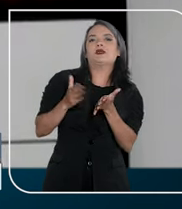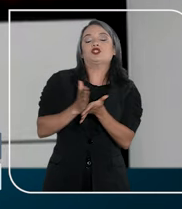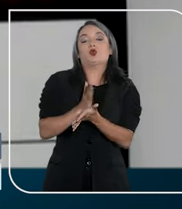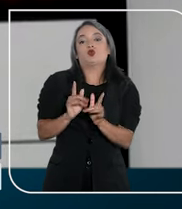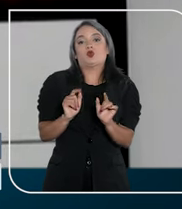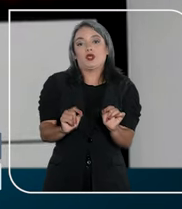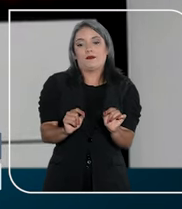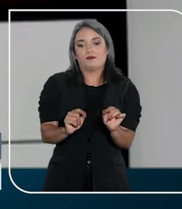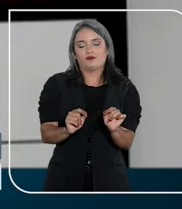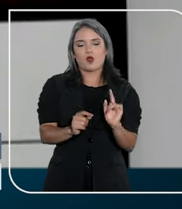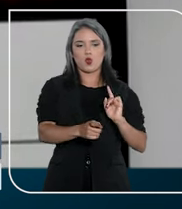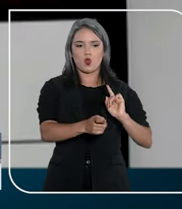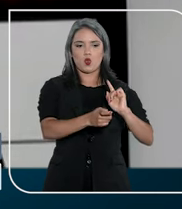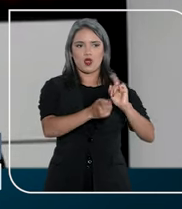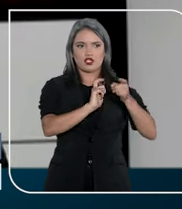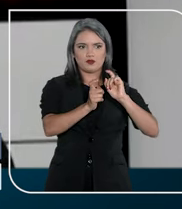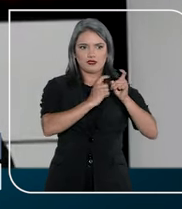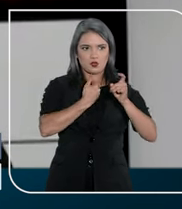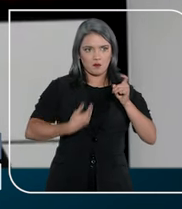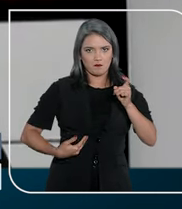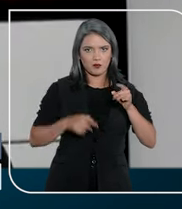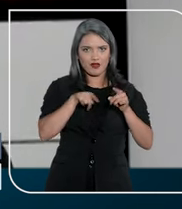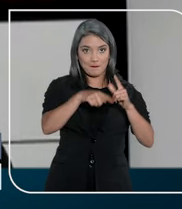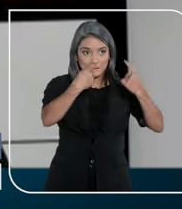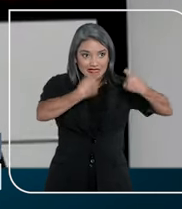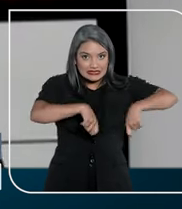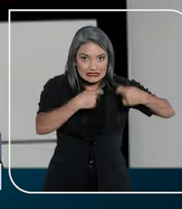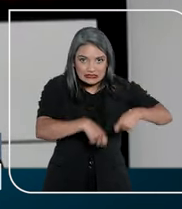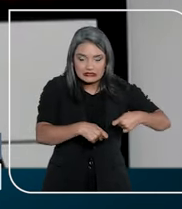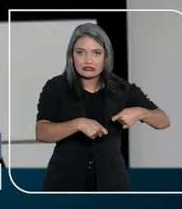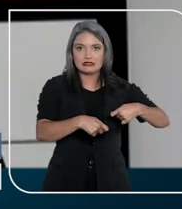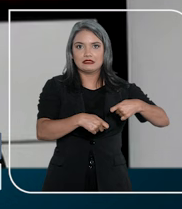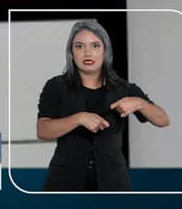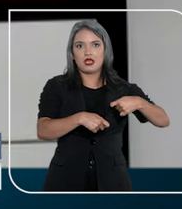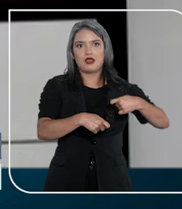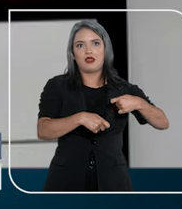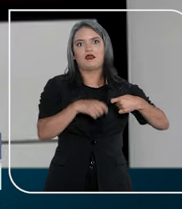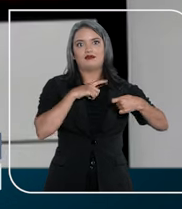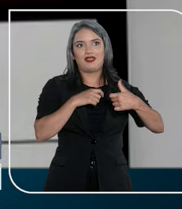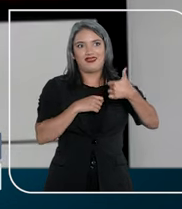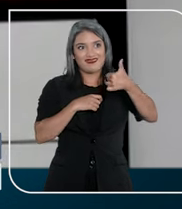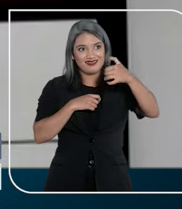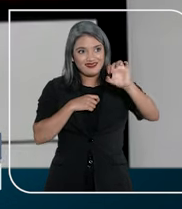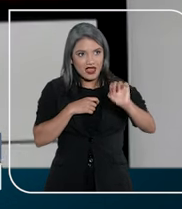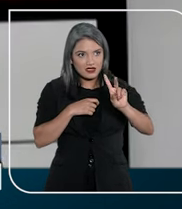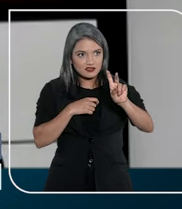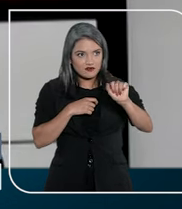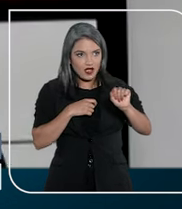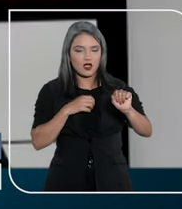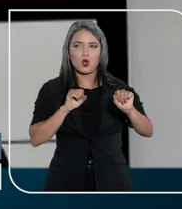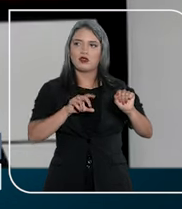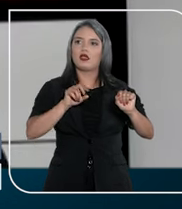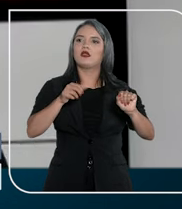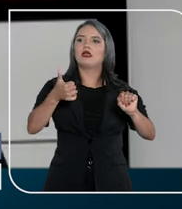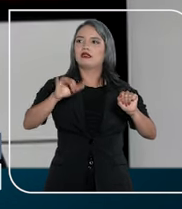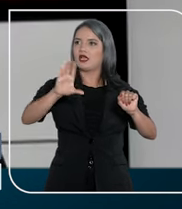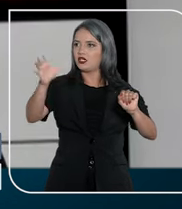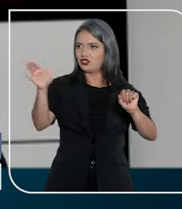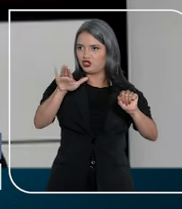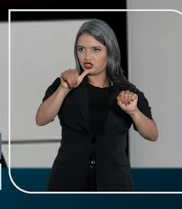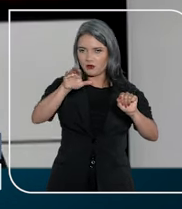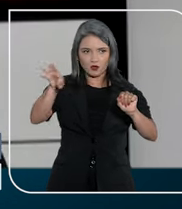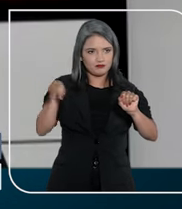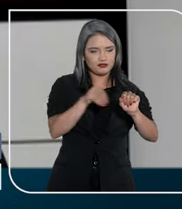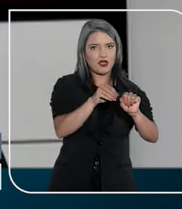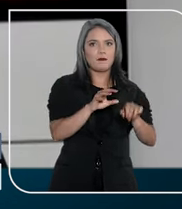se a administração ela tem necessidade de serviço para nomear 10, nomeia os 10 e apenas 5 tomam